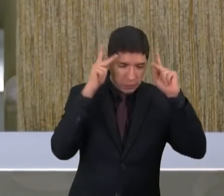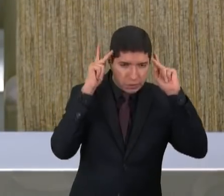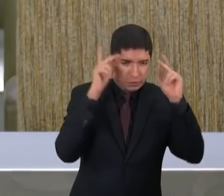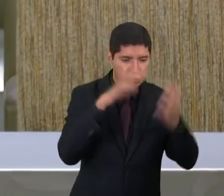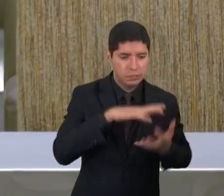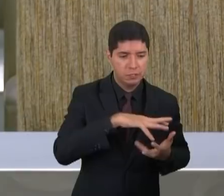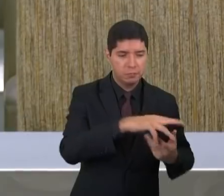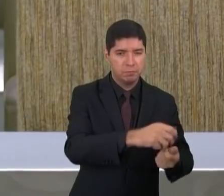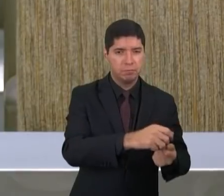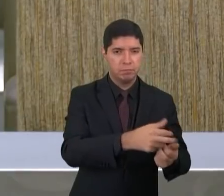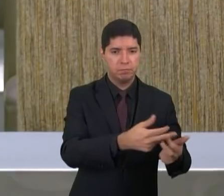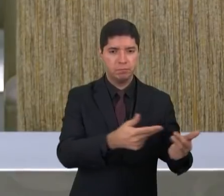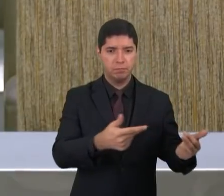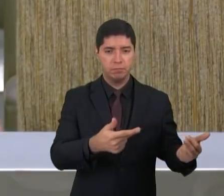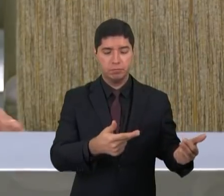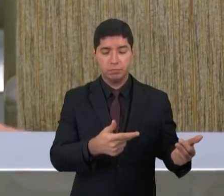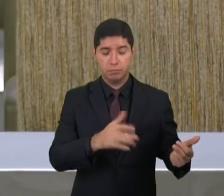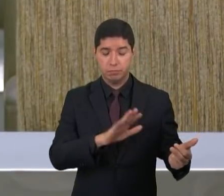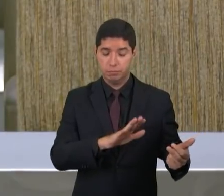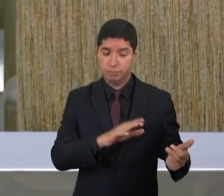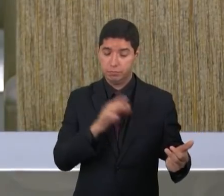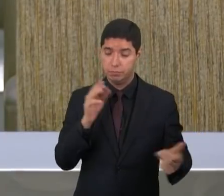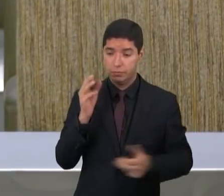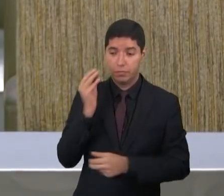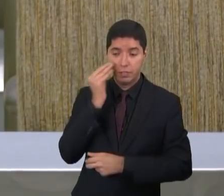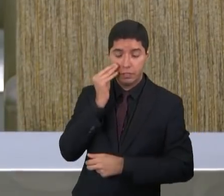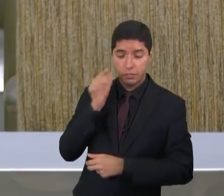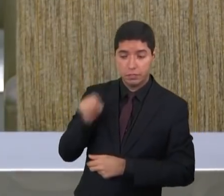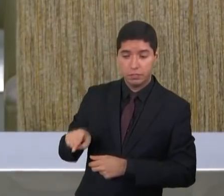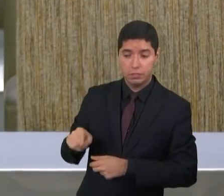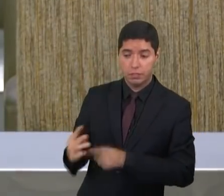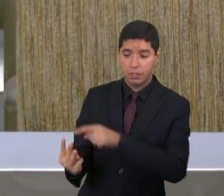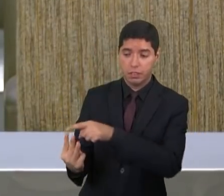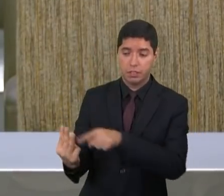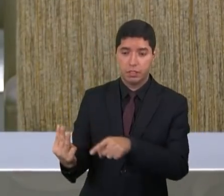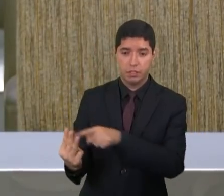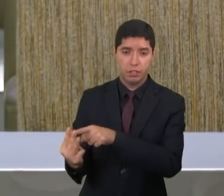Olha, tem uma família aí que não está fazendo o que o Senhor quer.